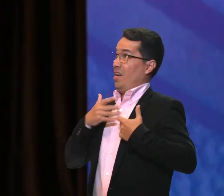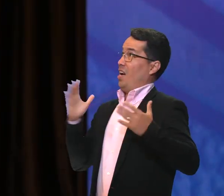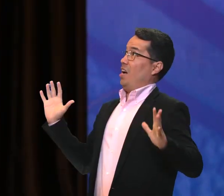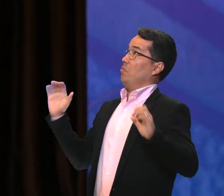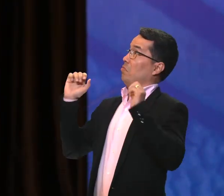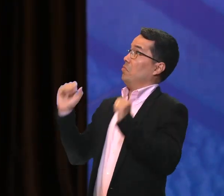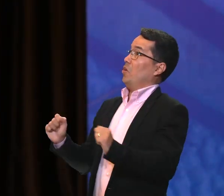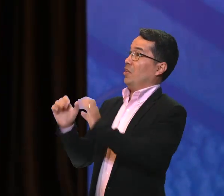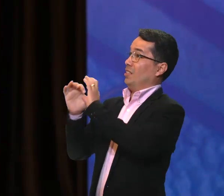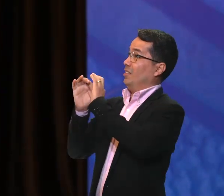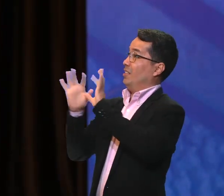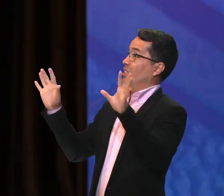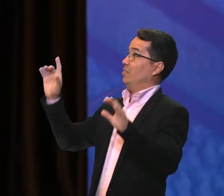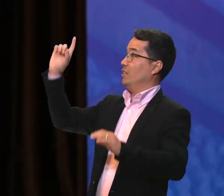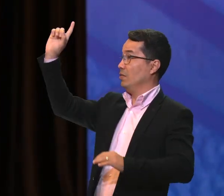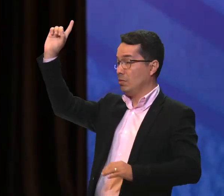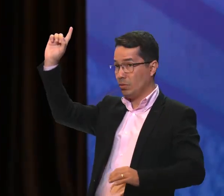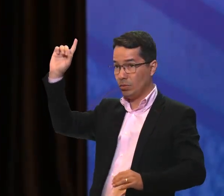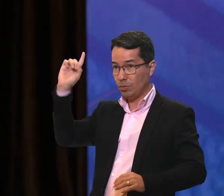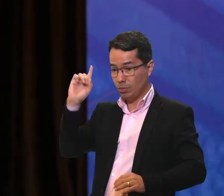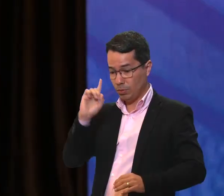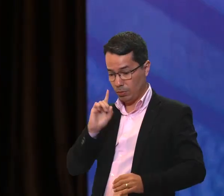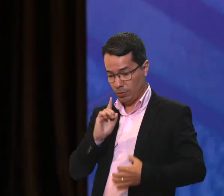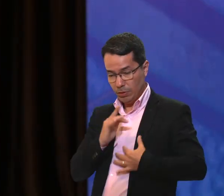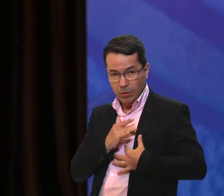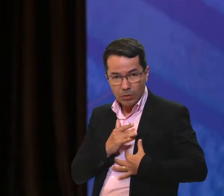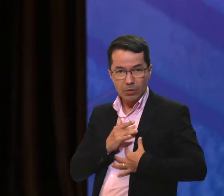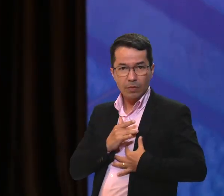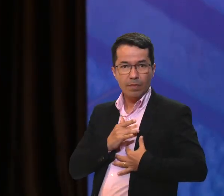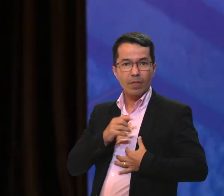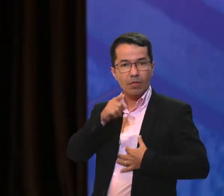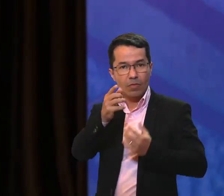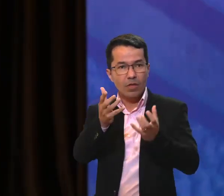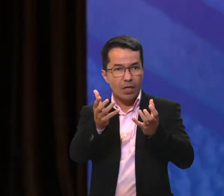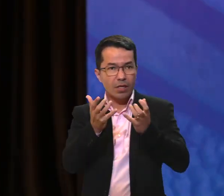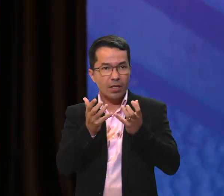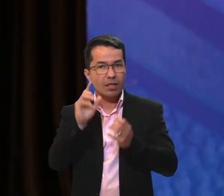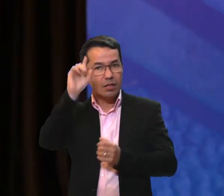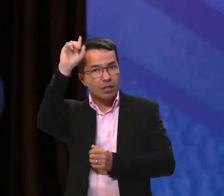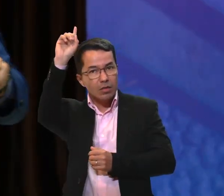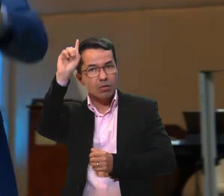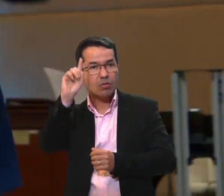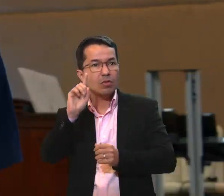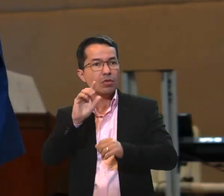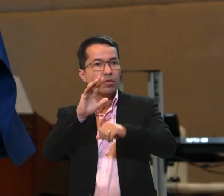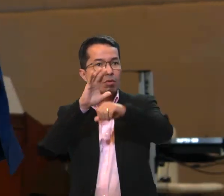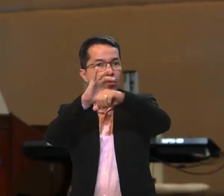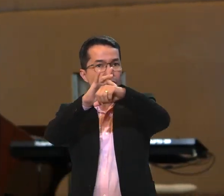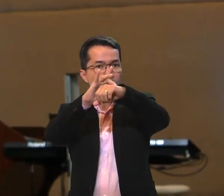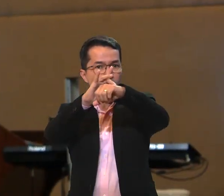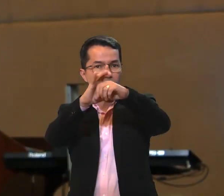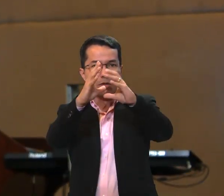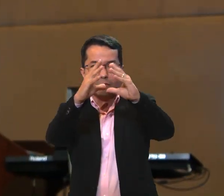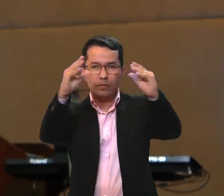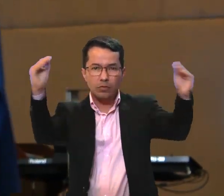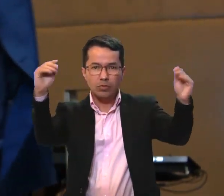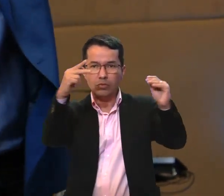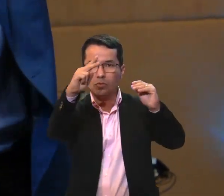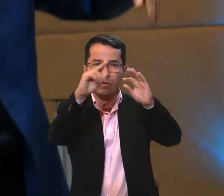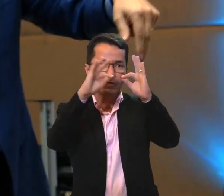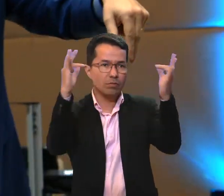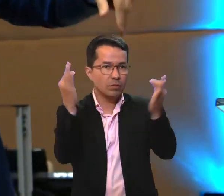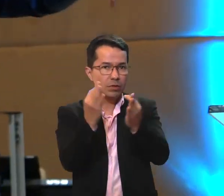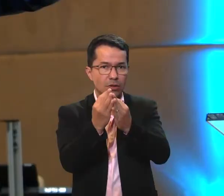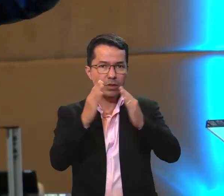sua casa? Abre a porta para Ele entrar. Você quer que Deus cure o lugar onde você trabalha? Abre a porta para Ele entrar. A visita de Deus. Segunda